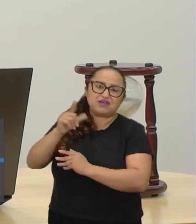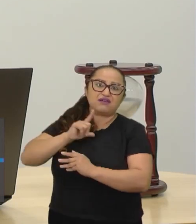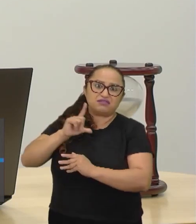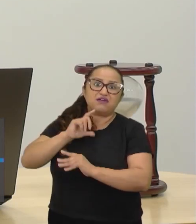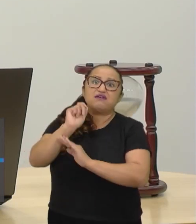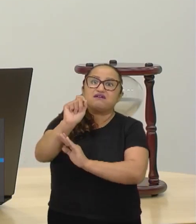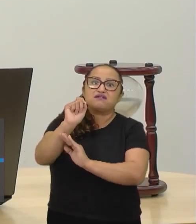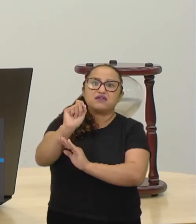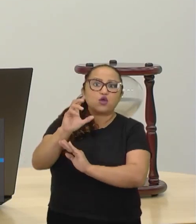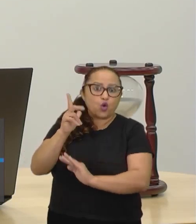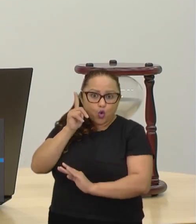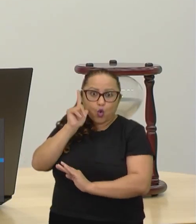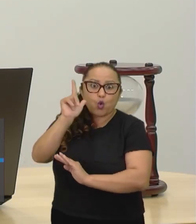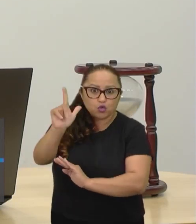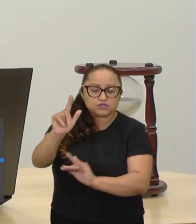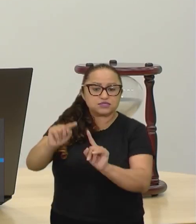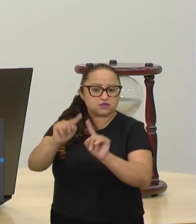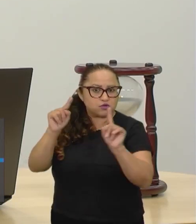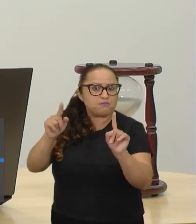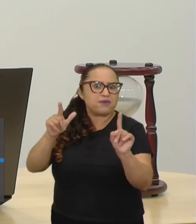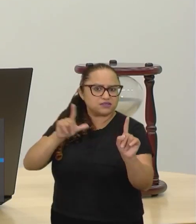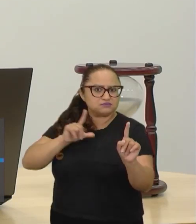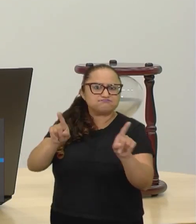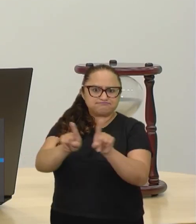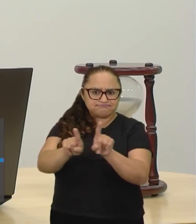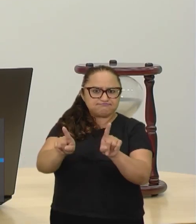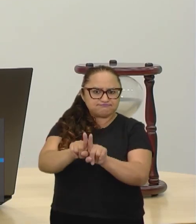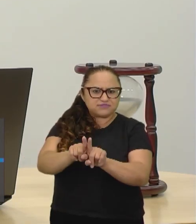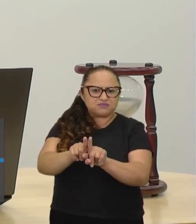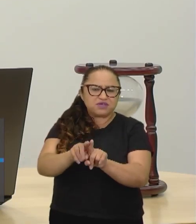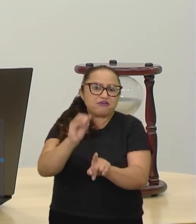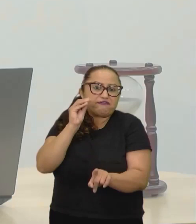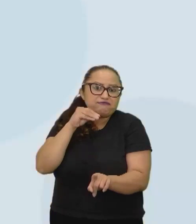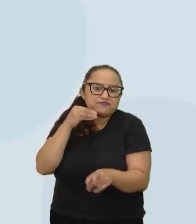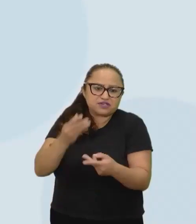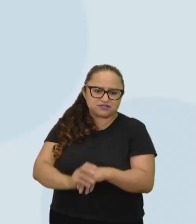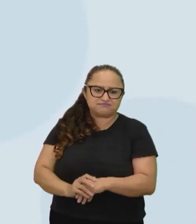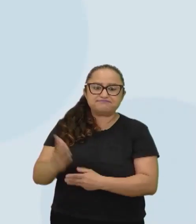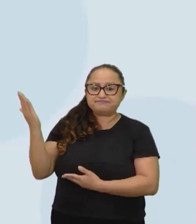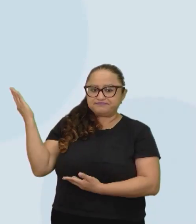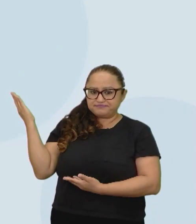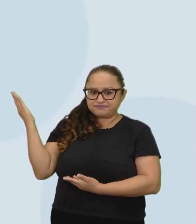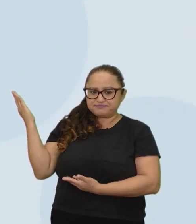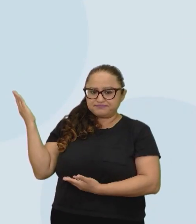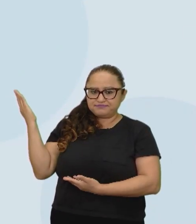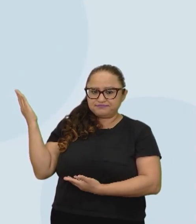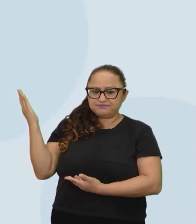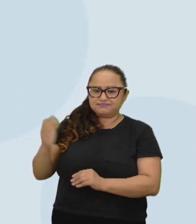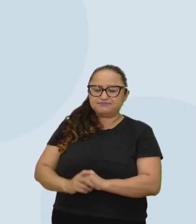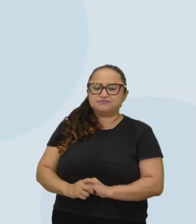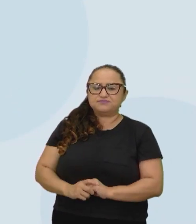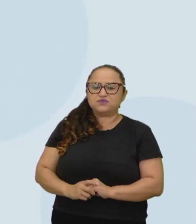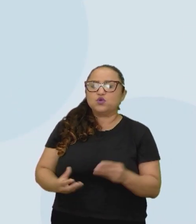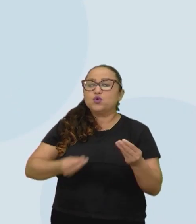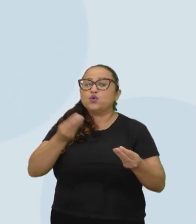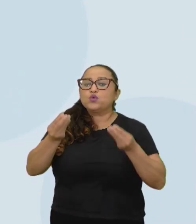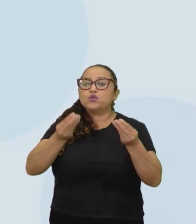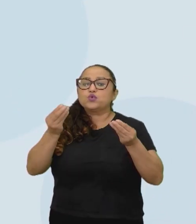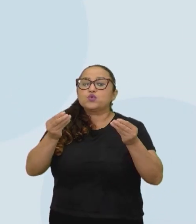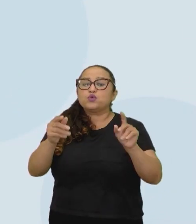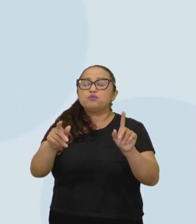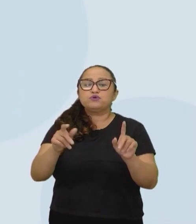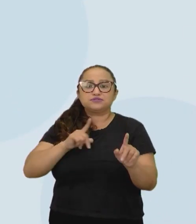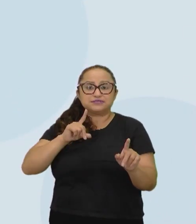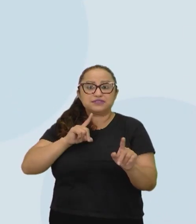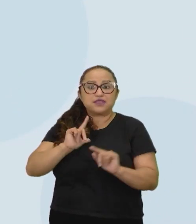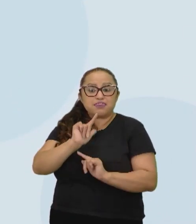ganhadores, tenha os seus vencedores, ela está enfraquecida. Então, eu vou pedir para voltar na tela. Nesse contexto também, né,